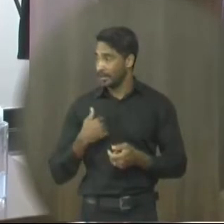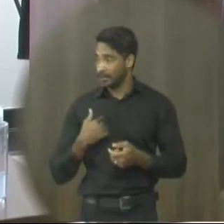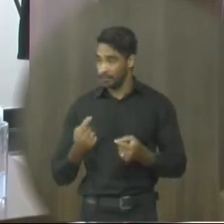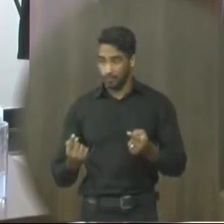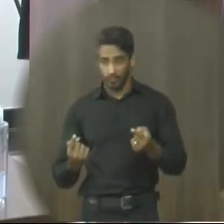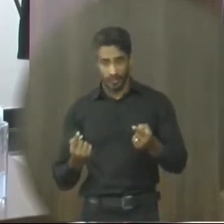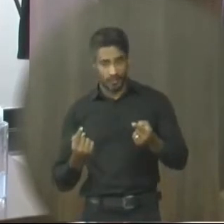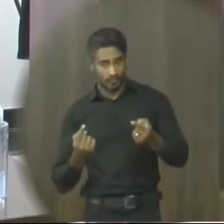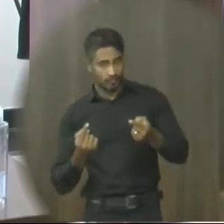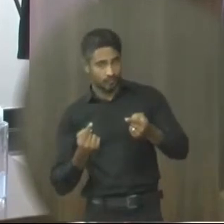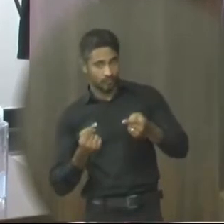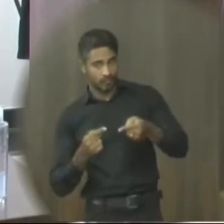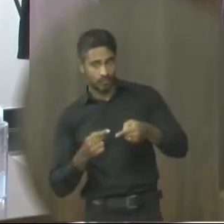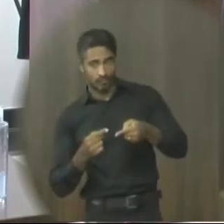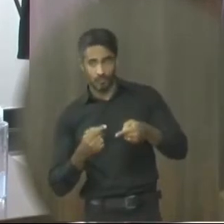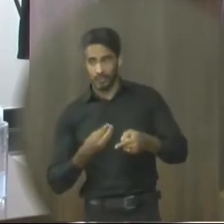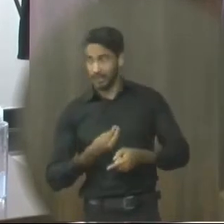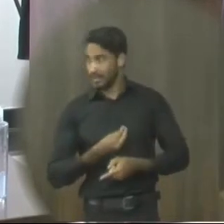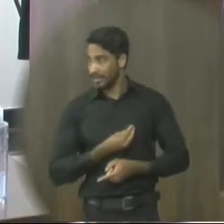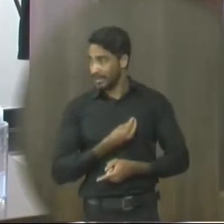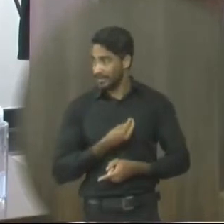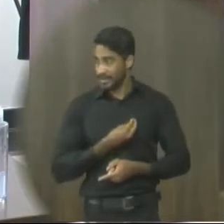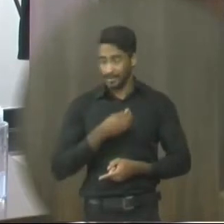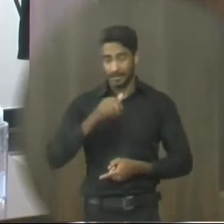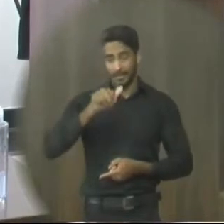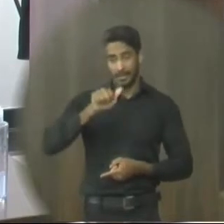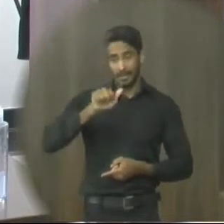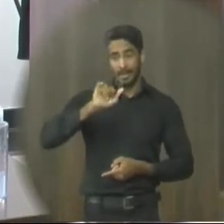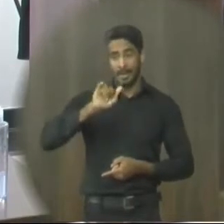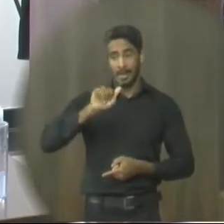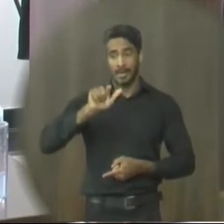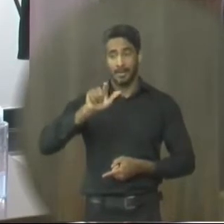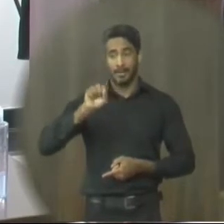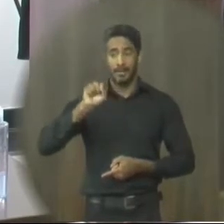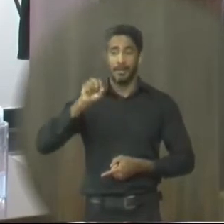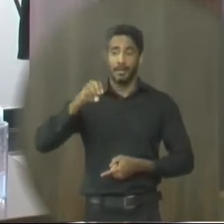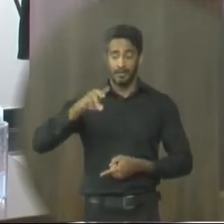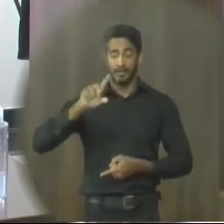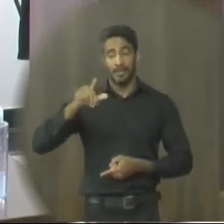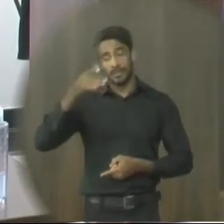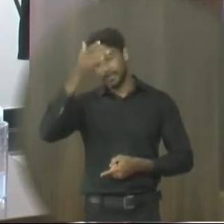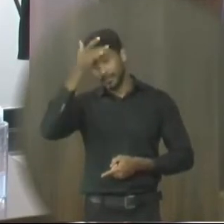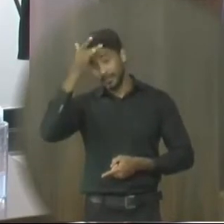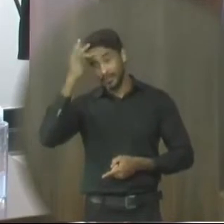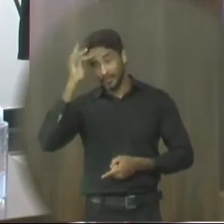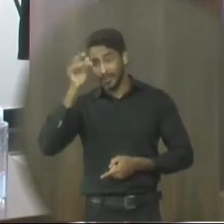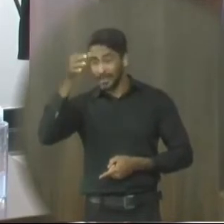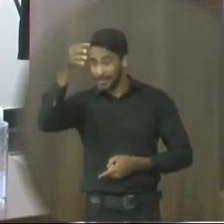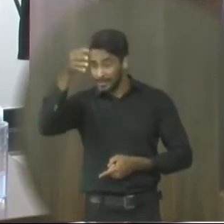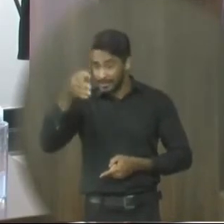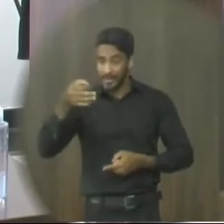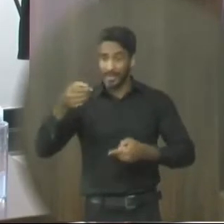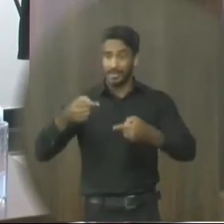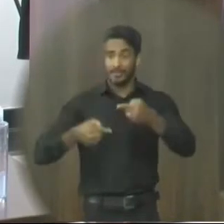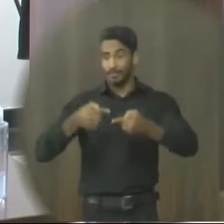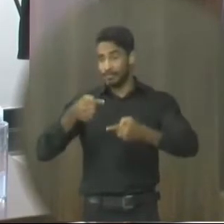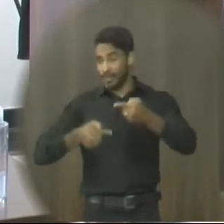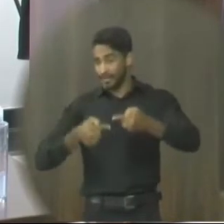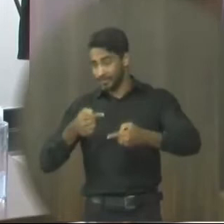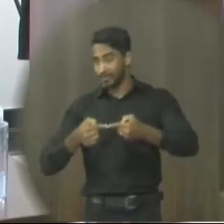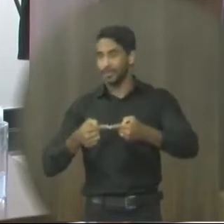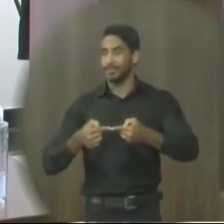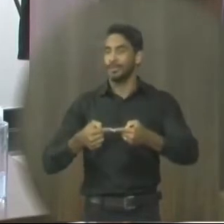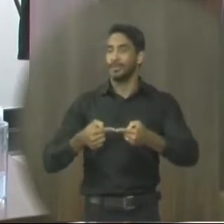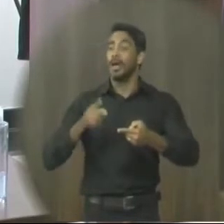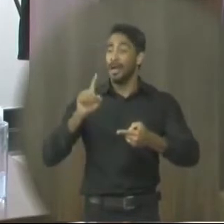aqui, mas eu acho que não seria a pessoa ideal para discutir esse assunto. Ele não seria mais na parte